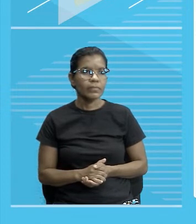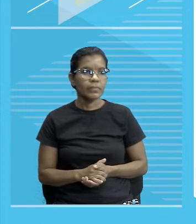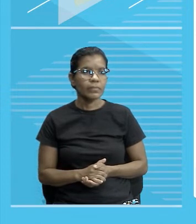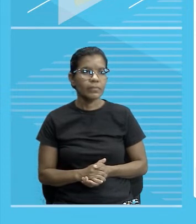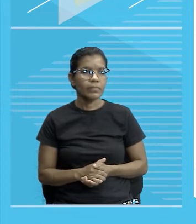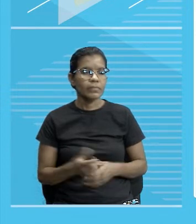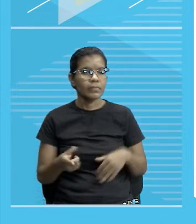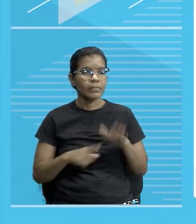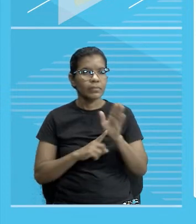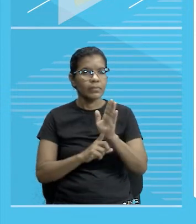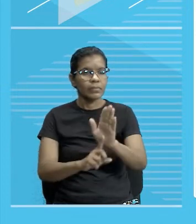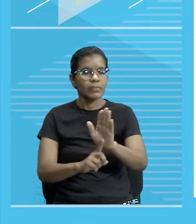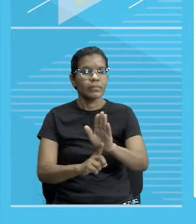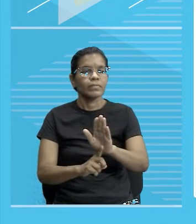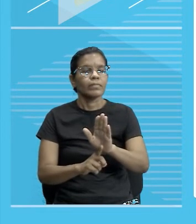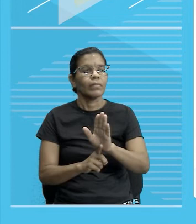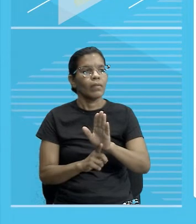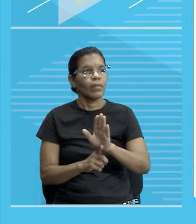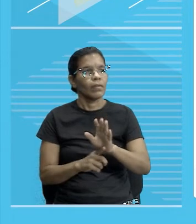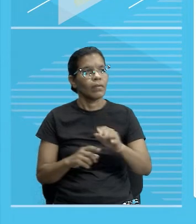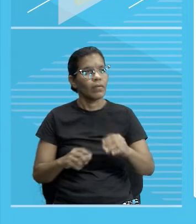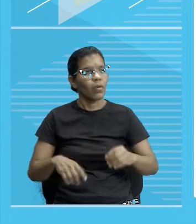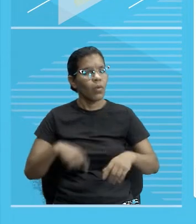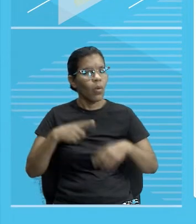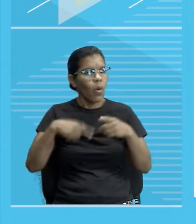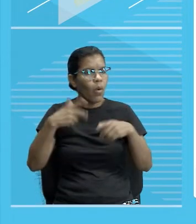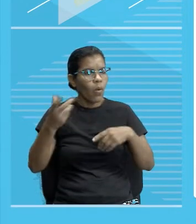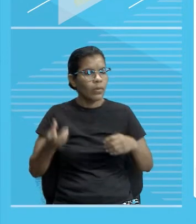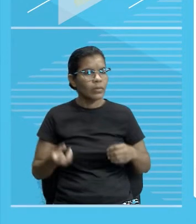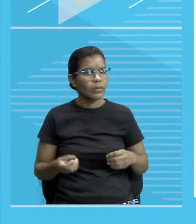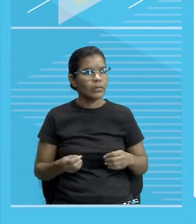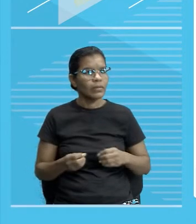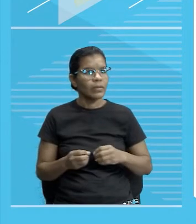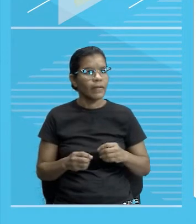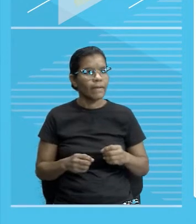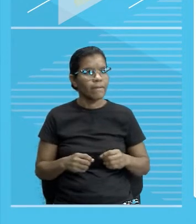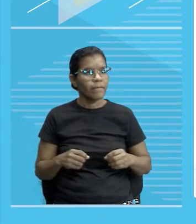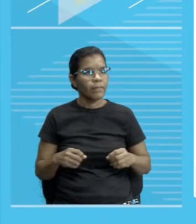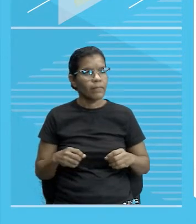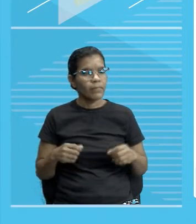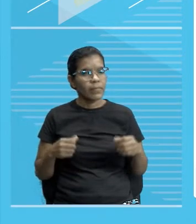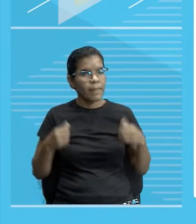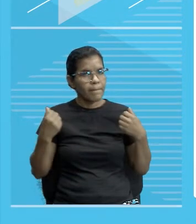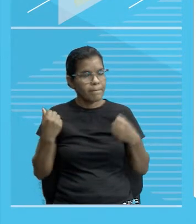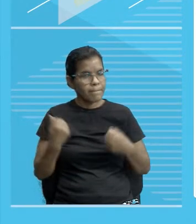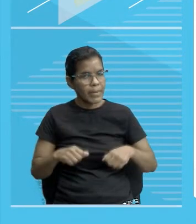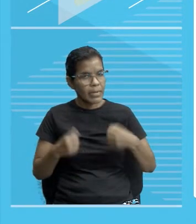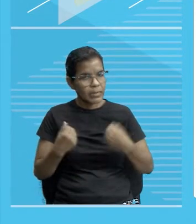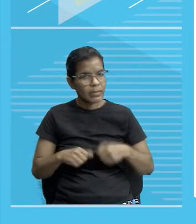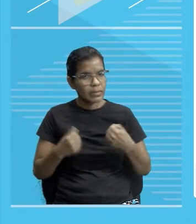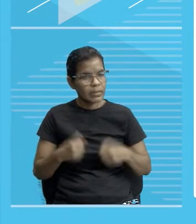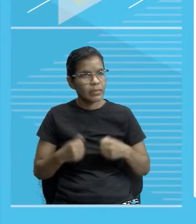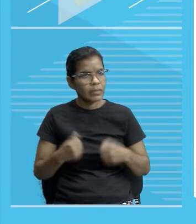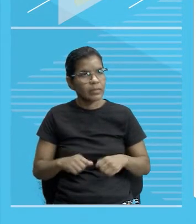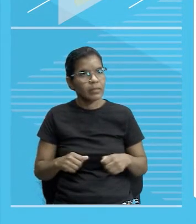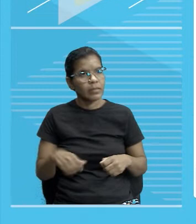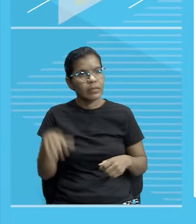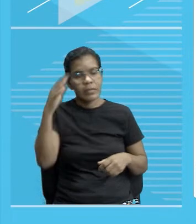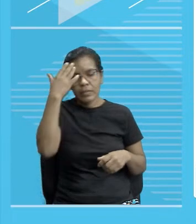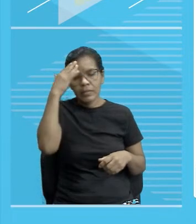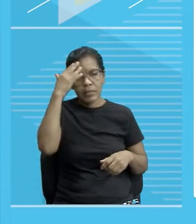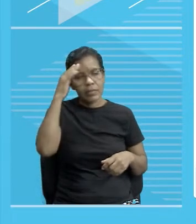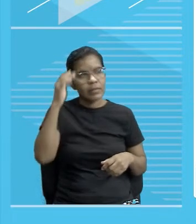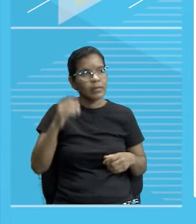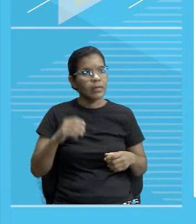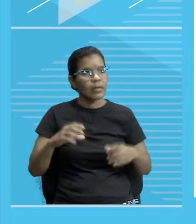aqui mostrando Outro ponto que a gente deve colocar na cabeça que são